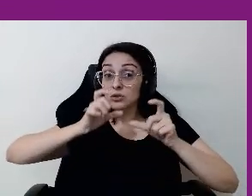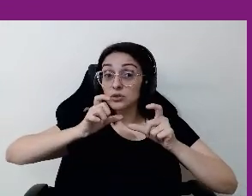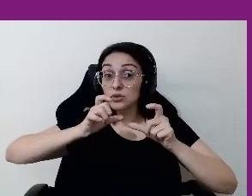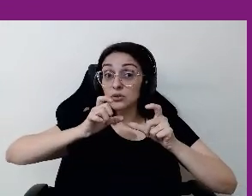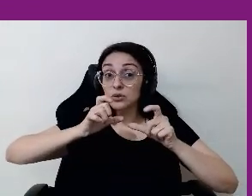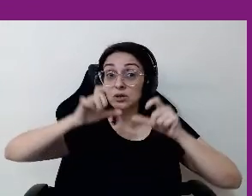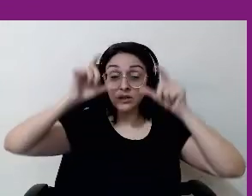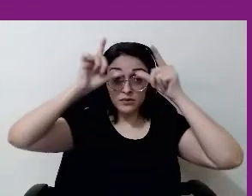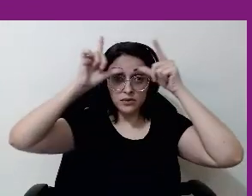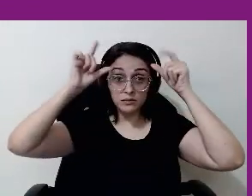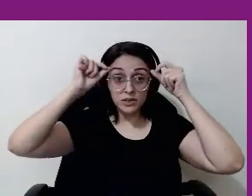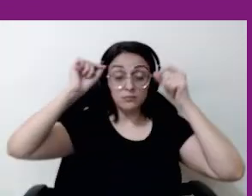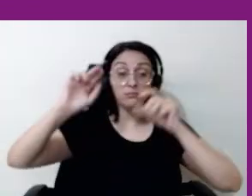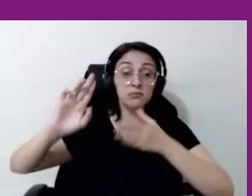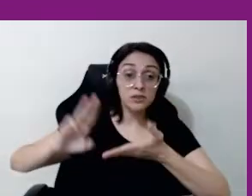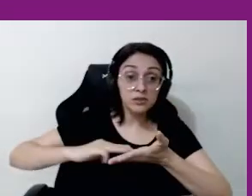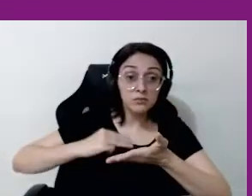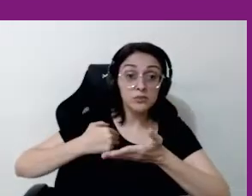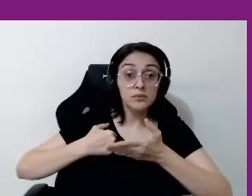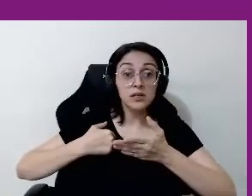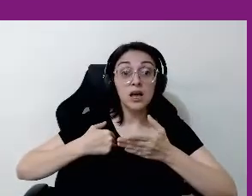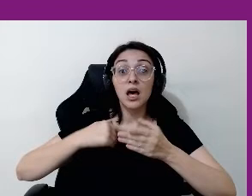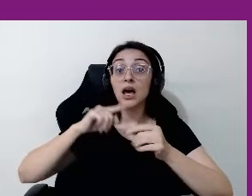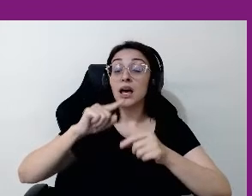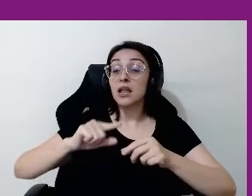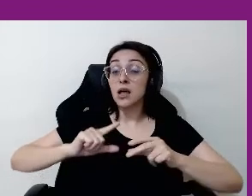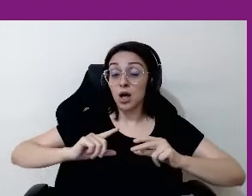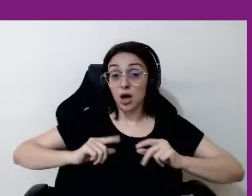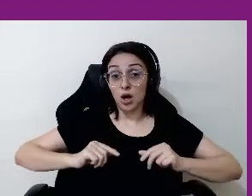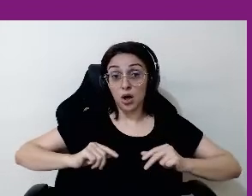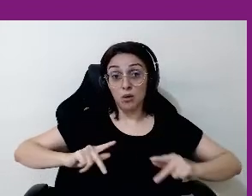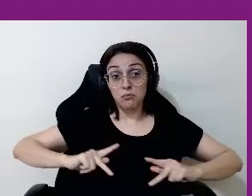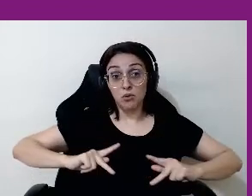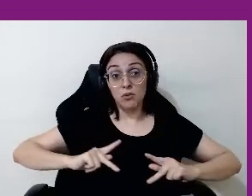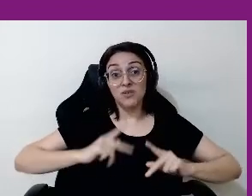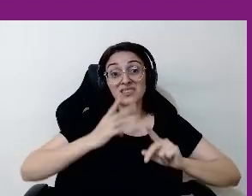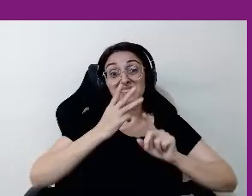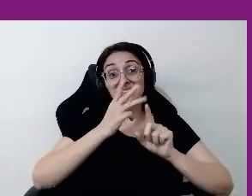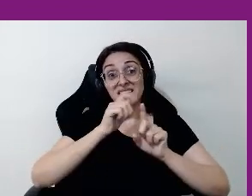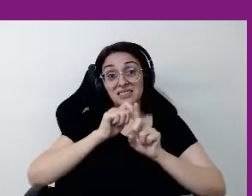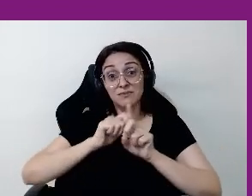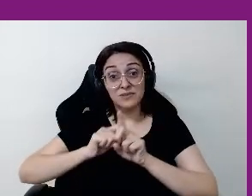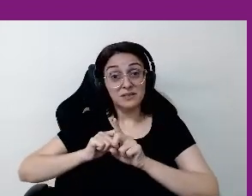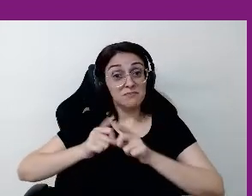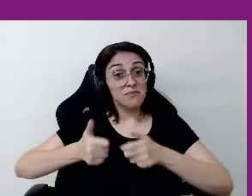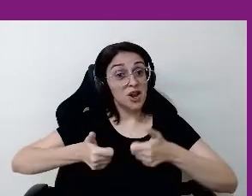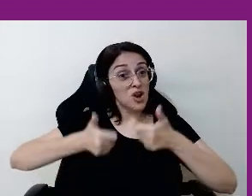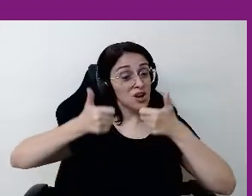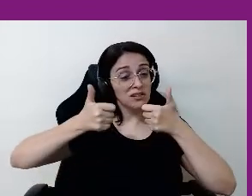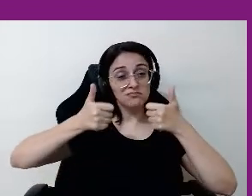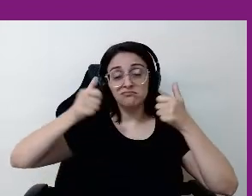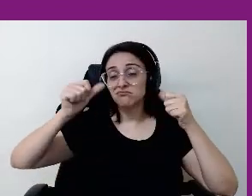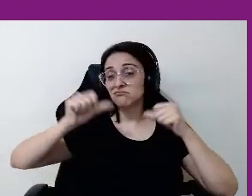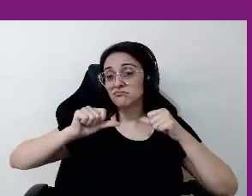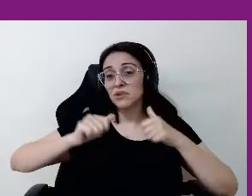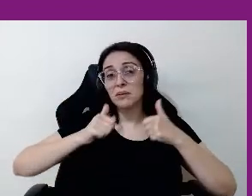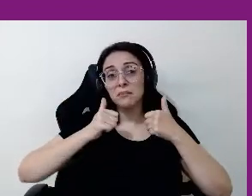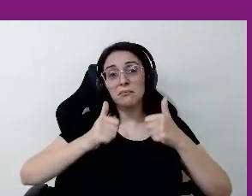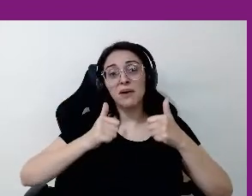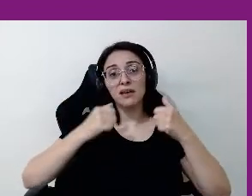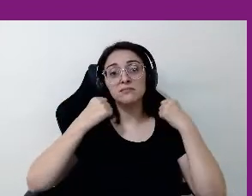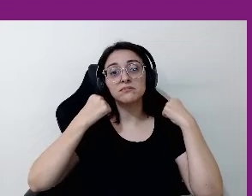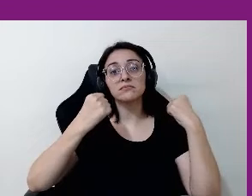me mandou do pulmão da COVID. 3 meses depois ele não melhorava, estava super bem lá